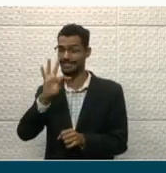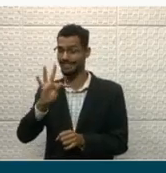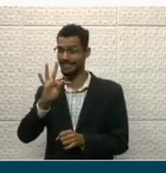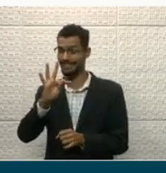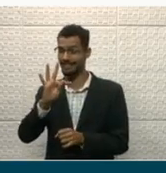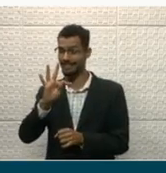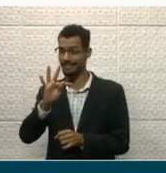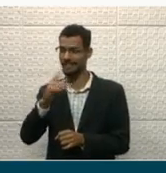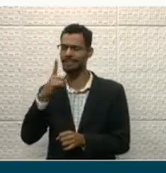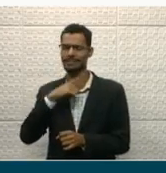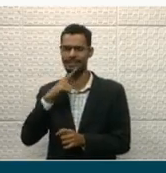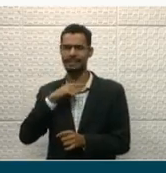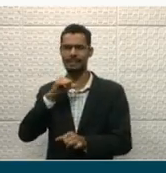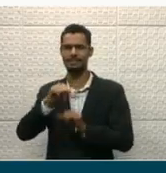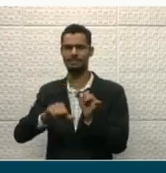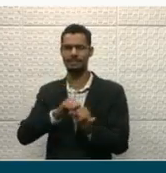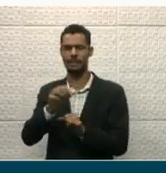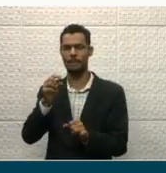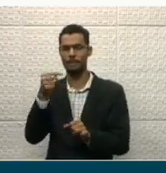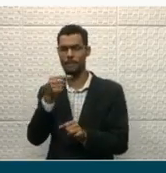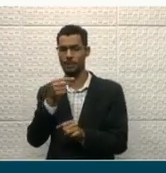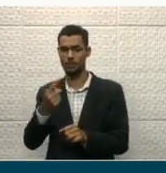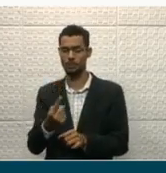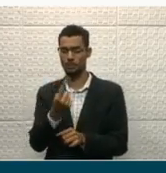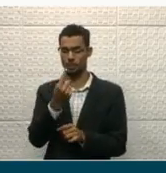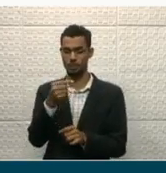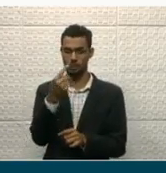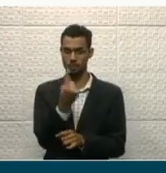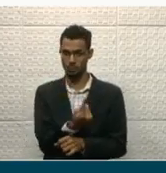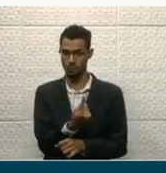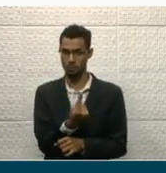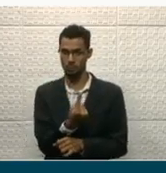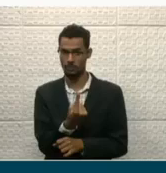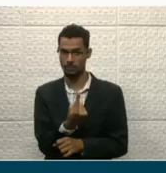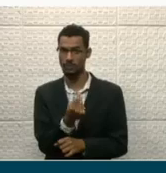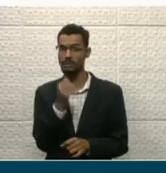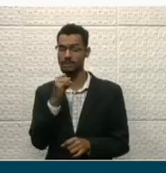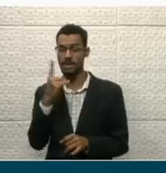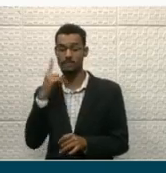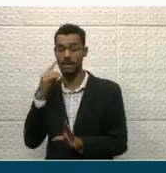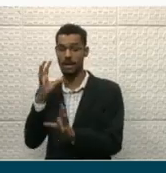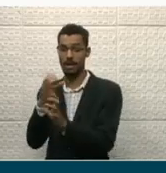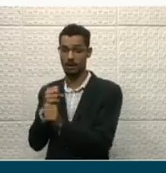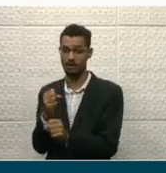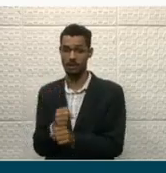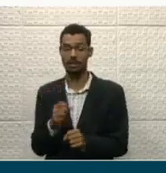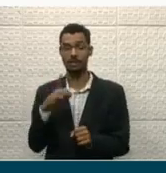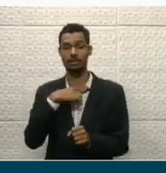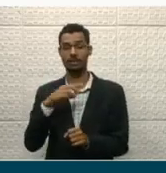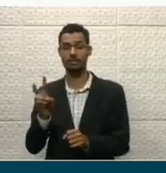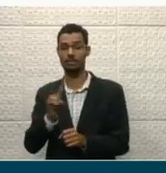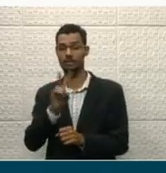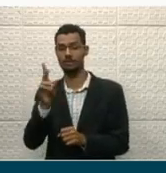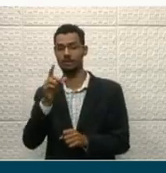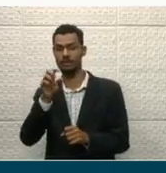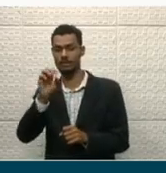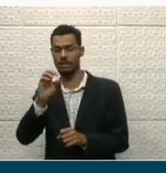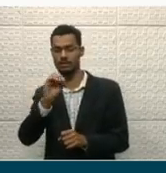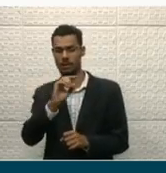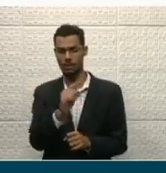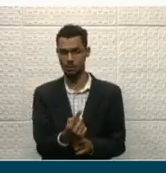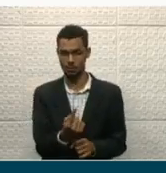a sua imagem é o vetor menos 1, 1. E quando eu calculo a imagem do vetor 0, 0,